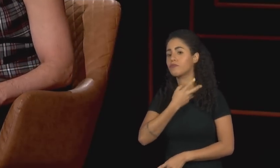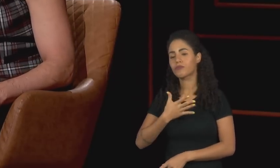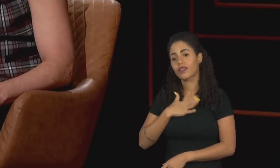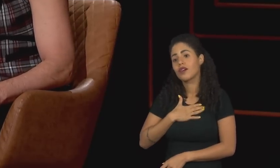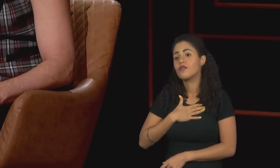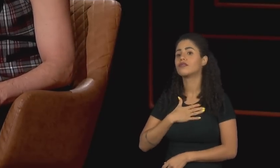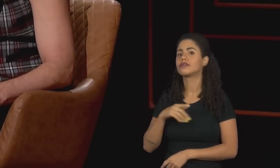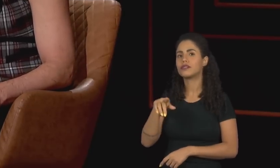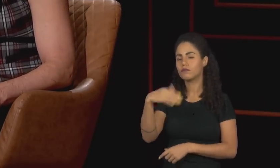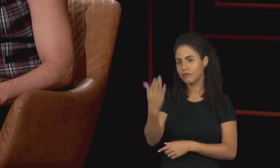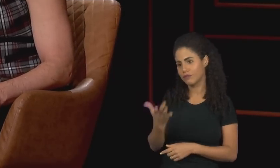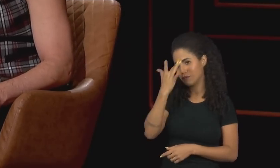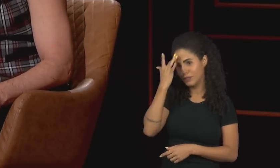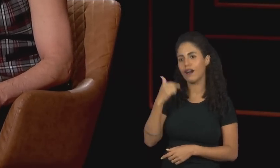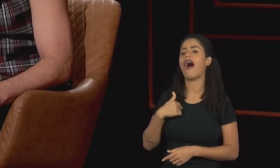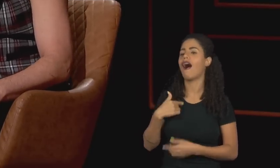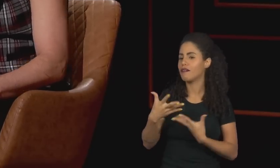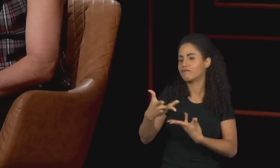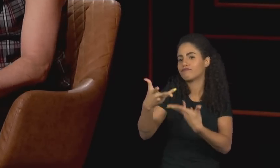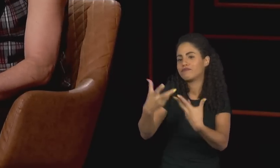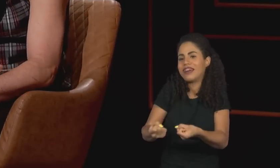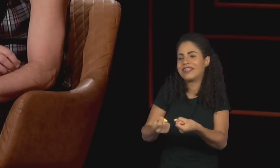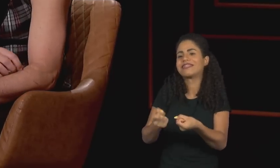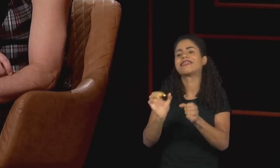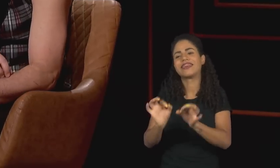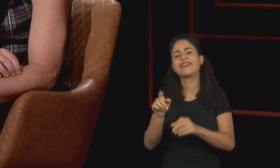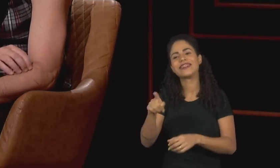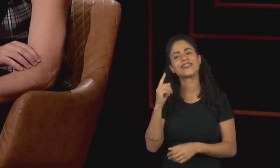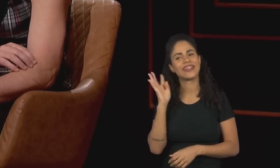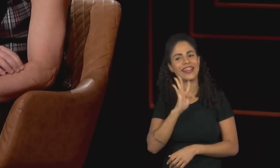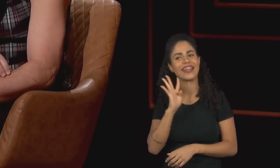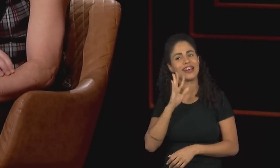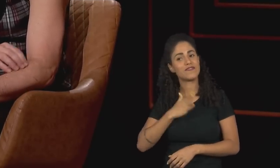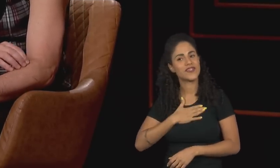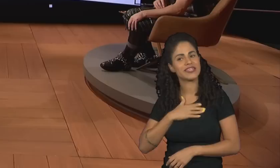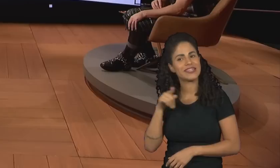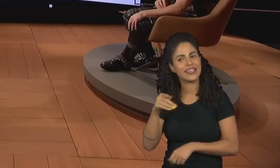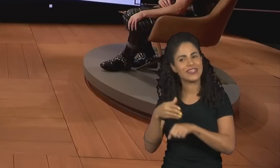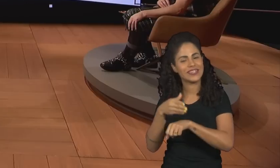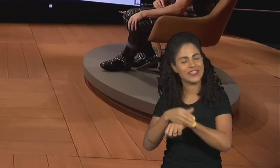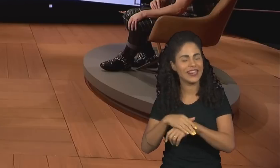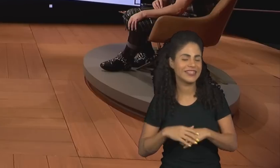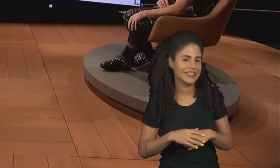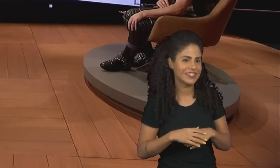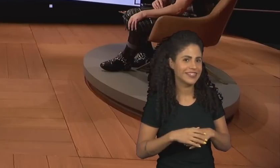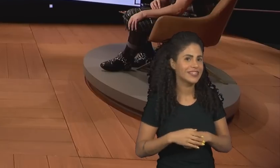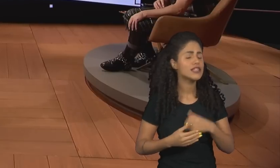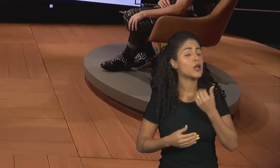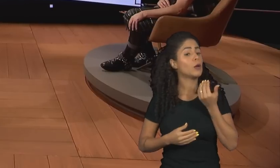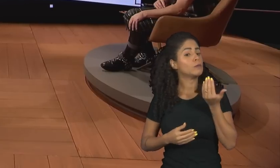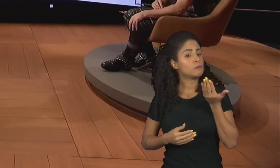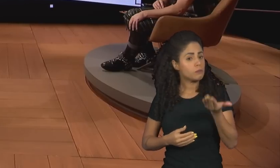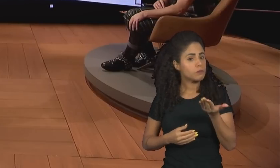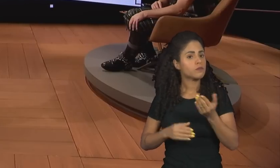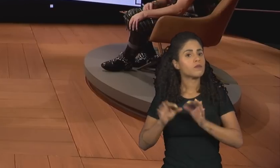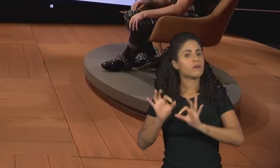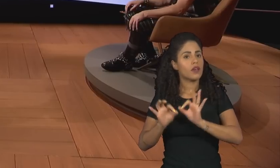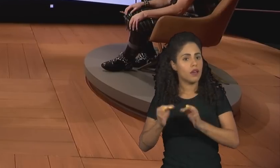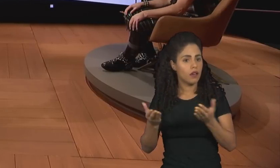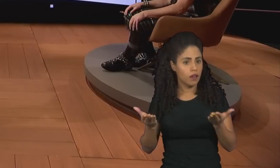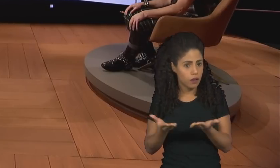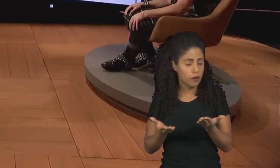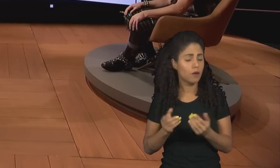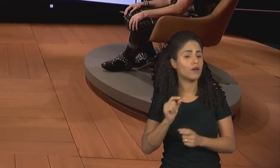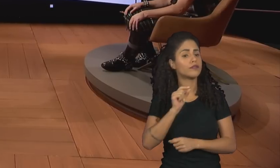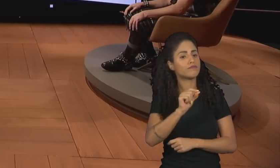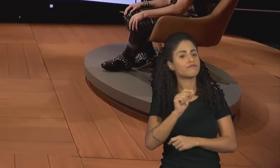Lost Boys, você está falando com a pessoa certa, né? Aquele filme Lost Boys, eu adoro. Então é isso. Agora, vamos falar aí do The Brothers of Brazil.